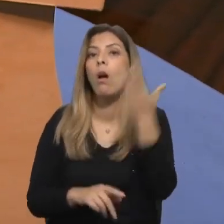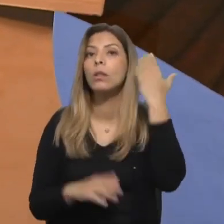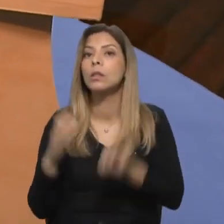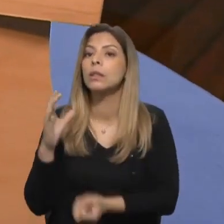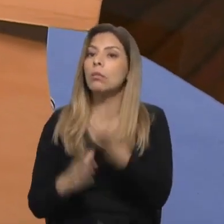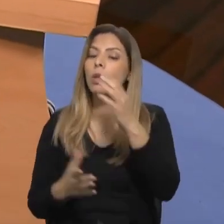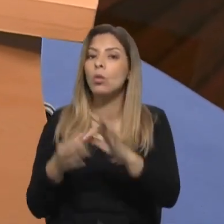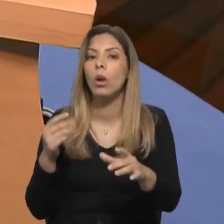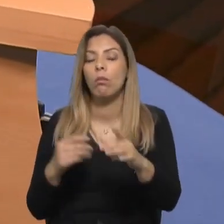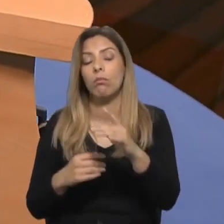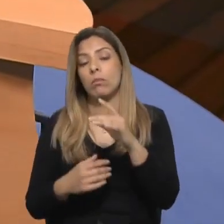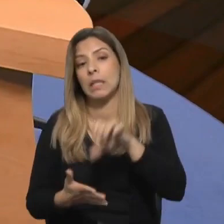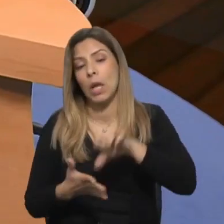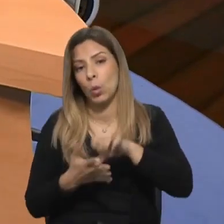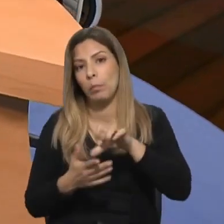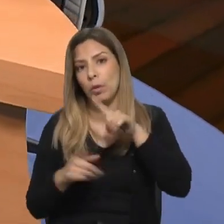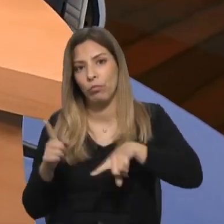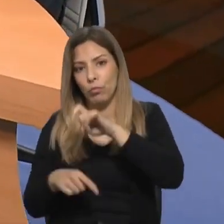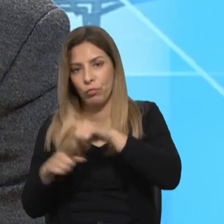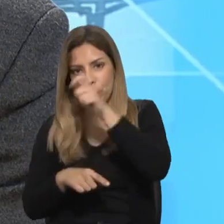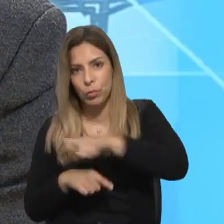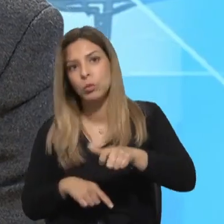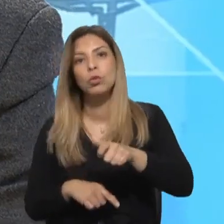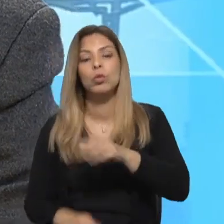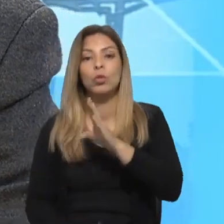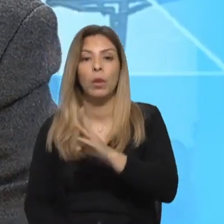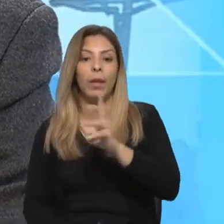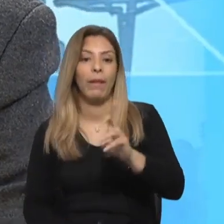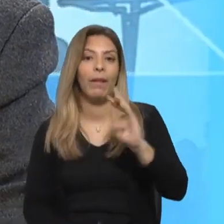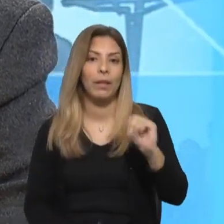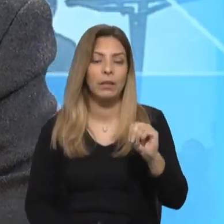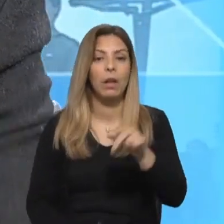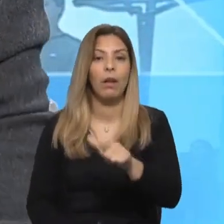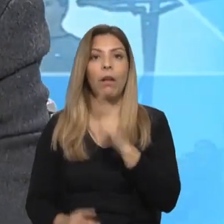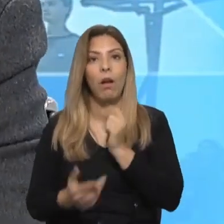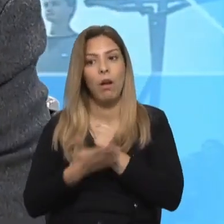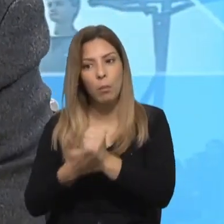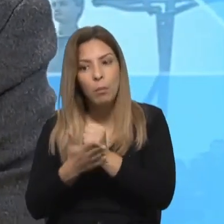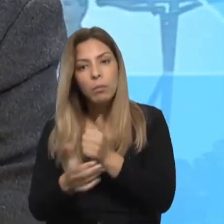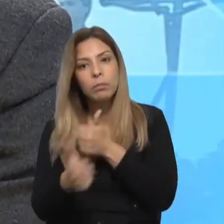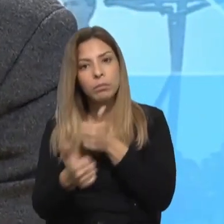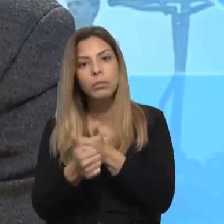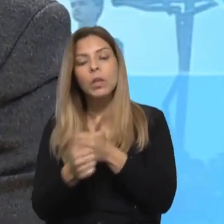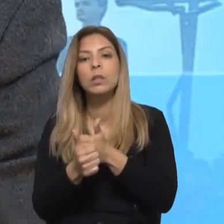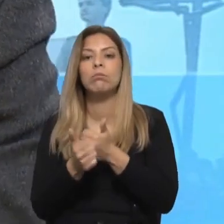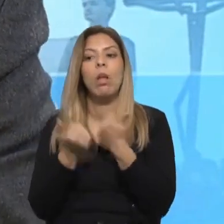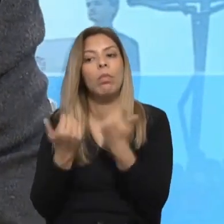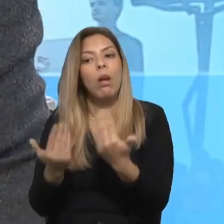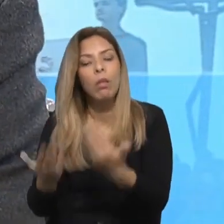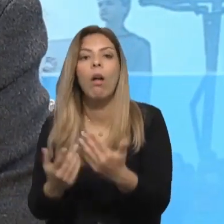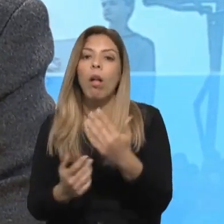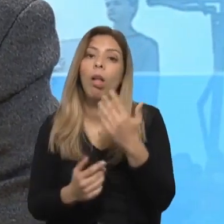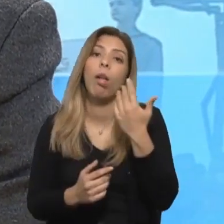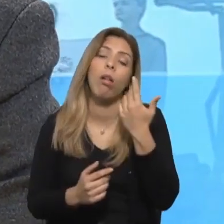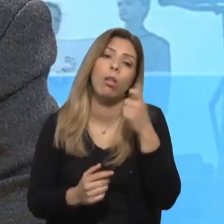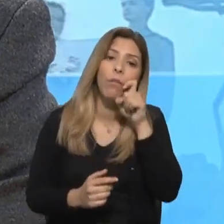Refugiados, definiu a missão do JRS como acompanhar, servir e defender. Não estão muito longe destes. E, no fundo,